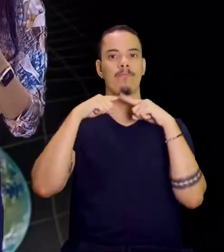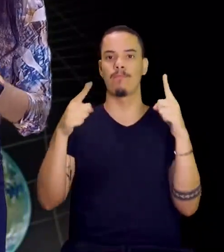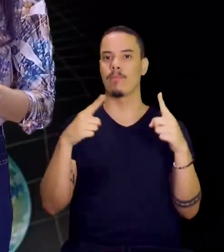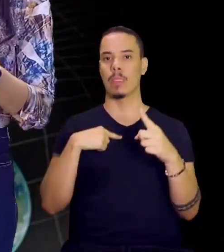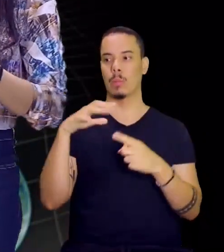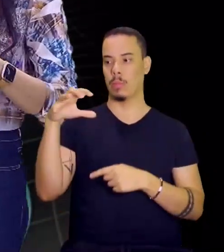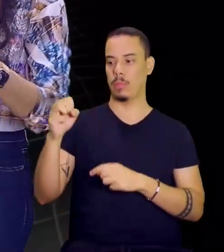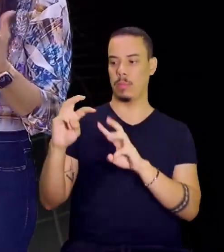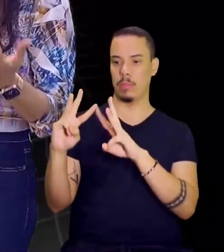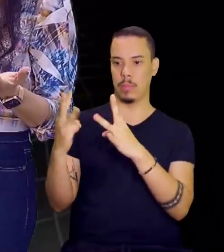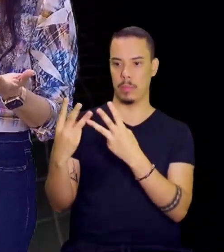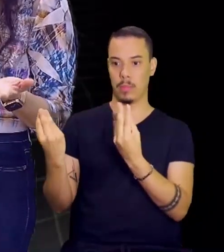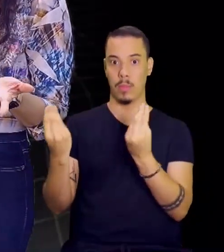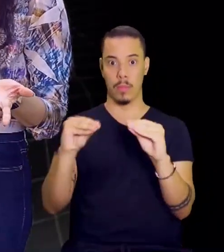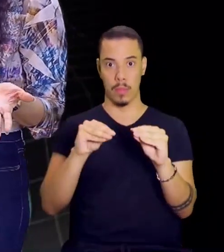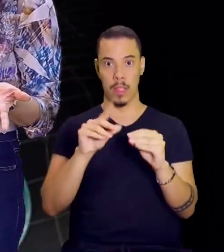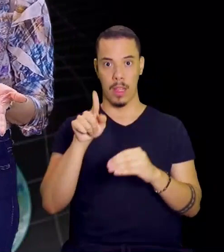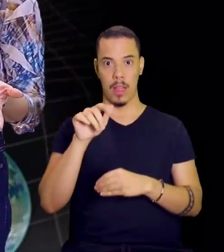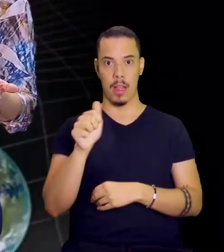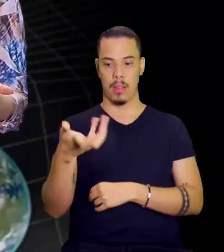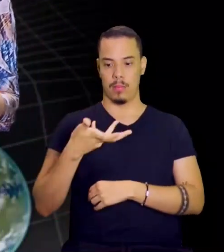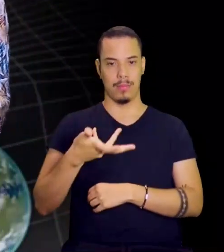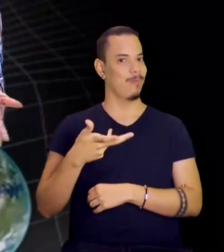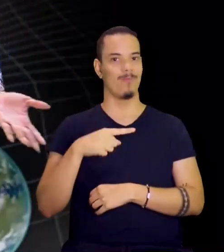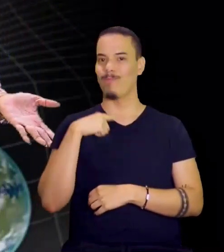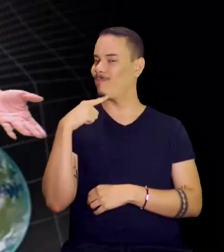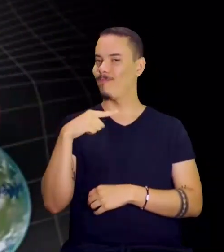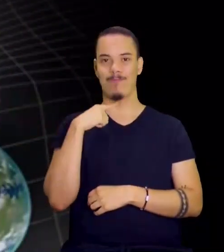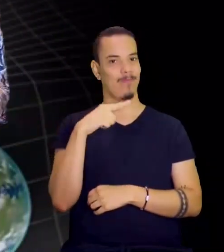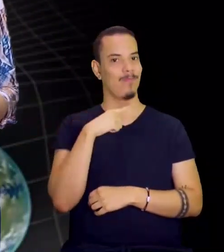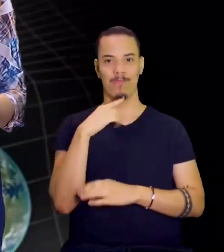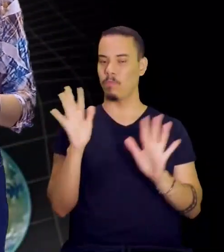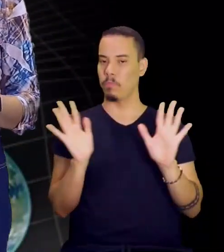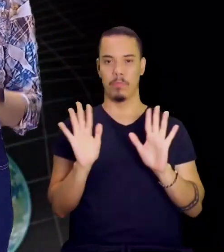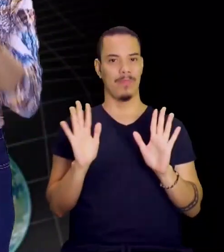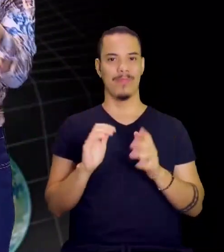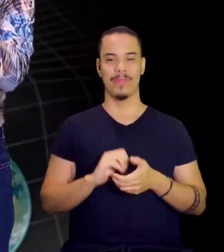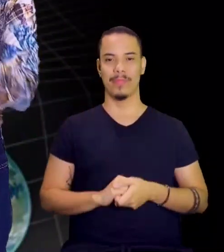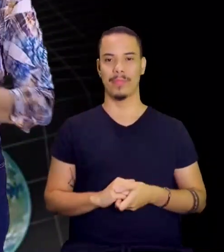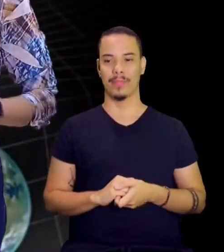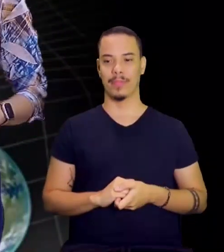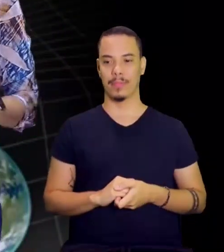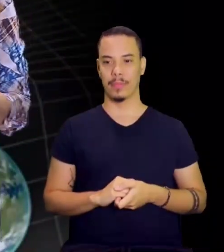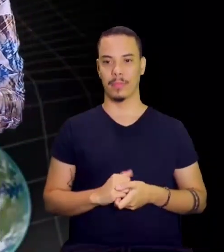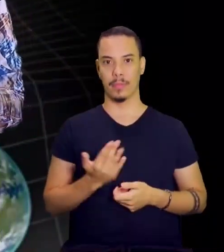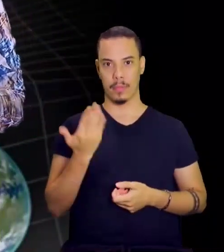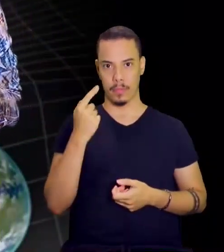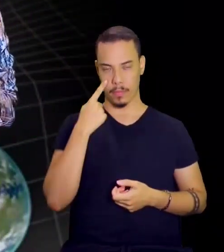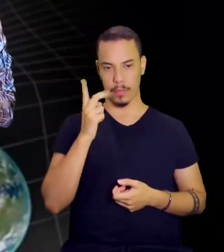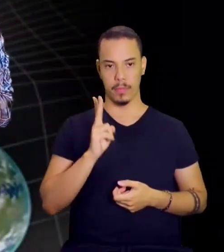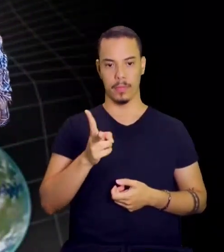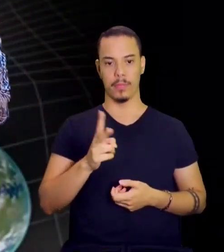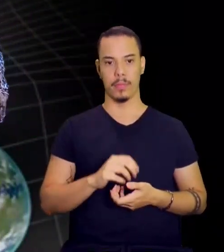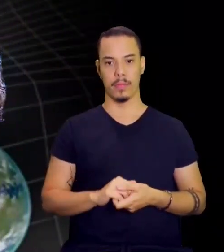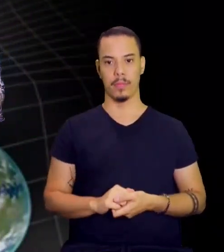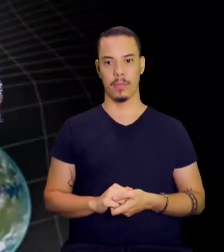por uma aceleração e falar que é uma aceleração. Isso, ou que é uma massa. Exatamente. Ok? Vamos continuar ali, pessoal, olha